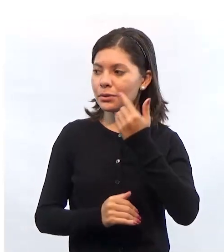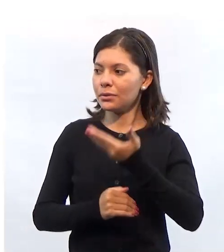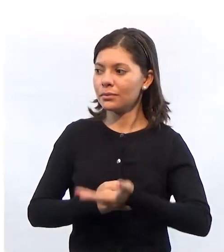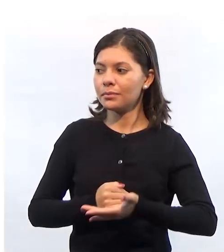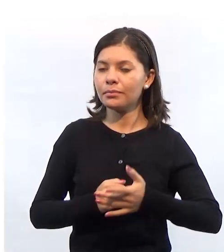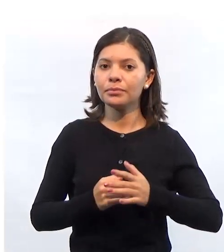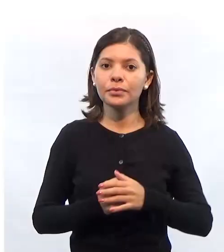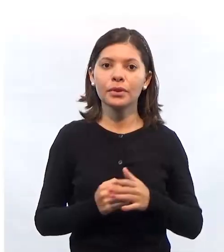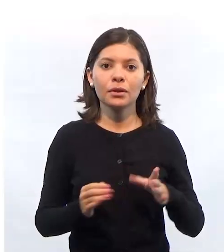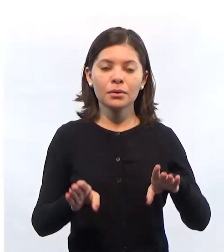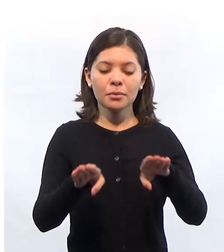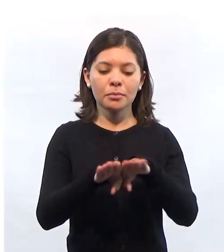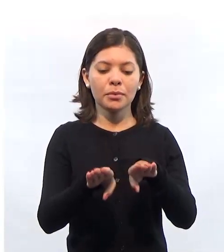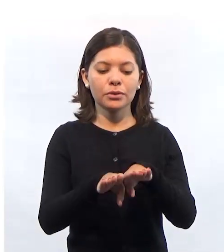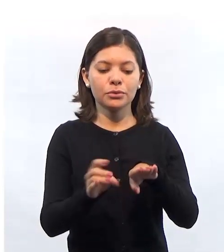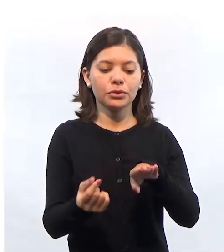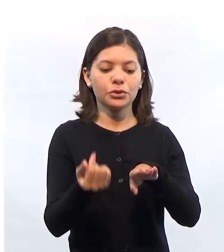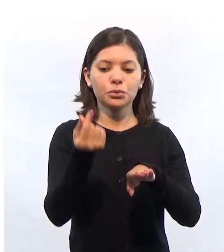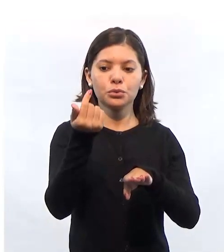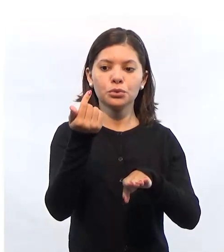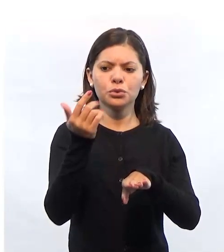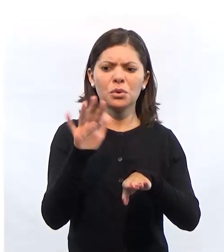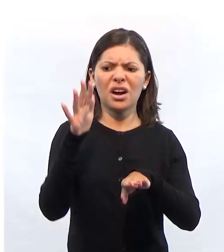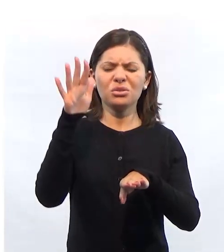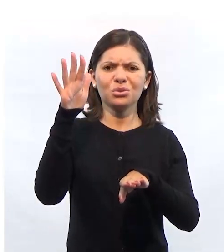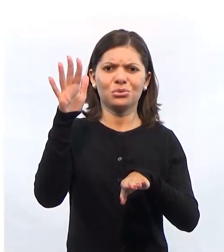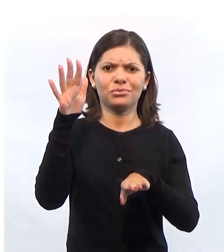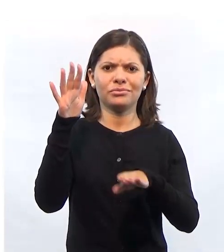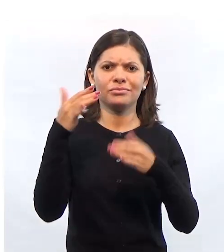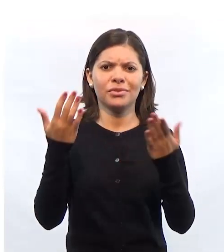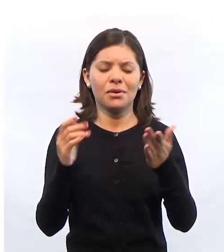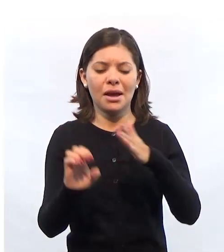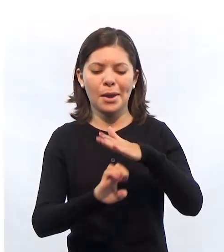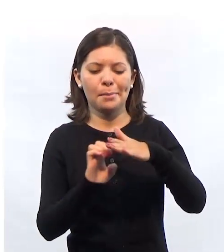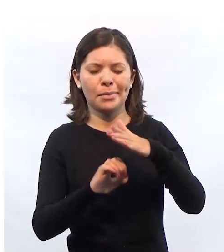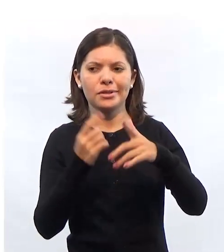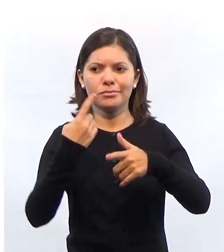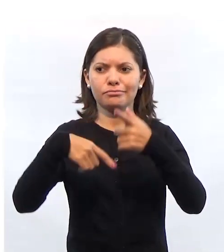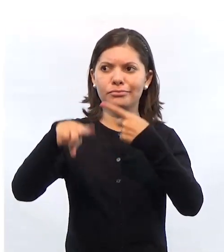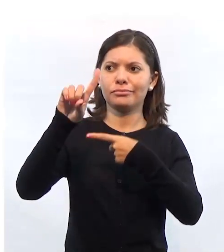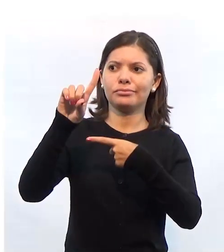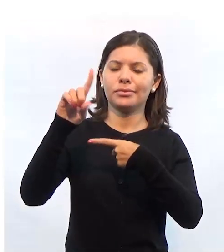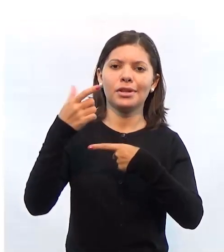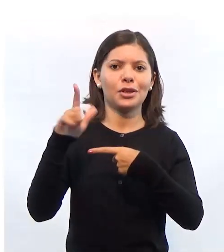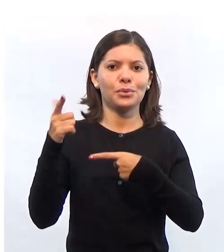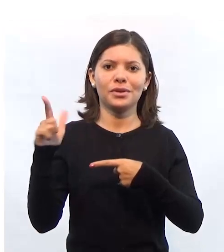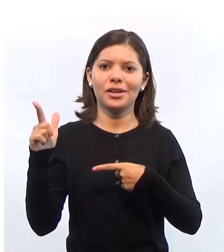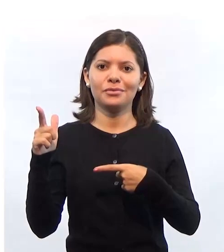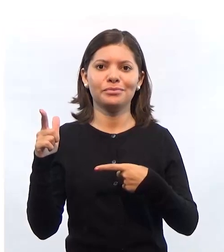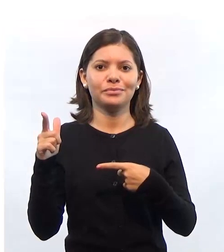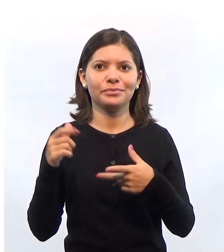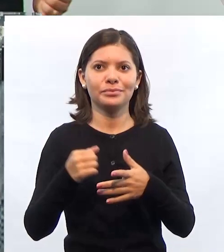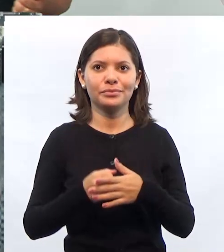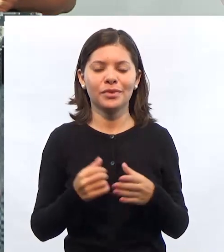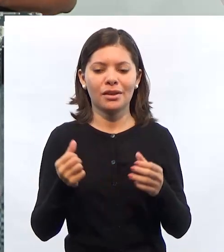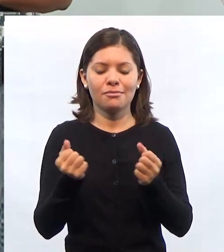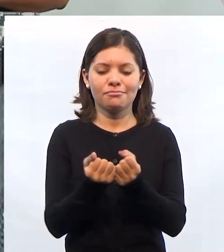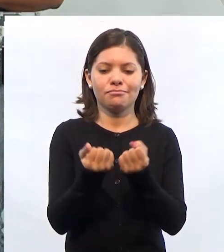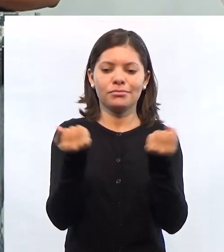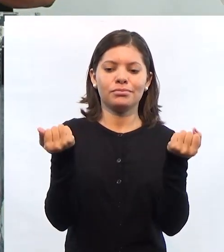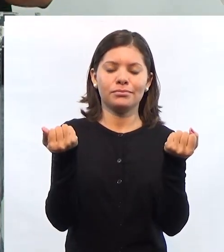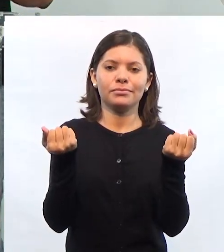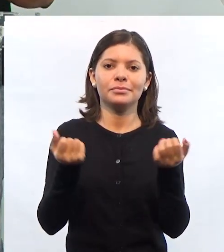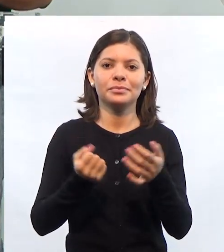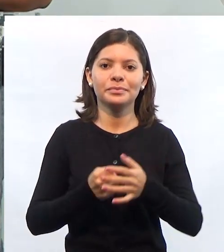padrões de custo se o custo da produção for muito alta a empresa não vai ter sucesso ela vai ter prejuízo